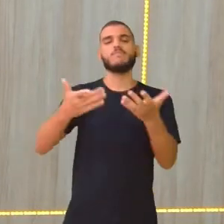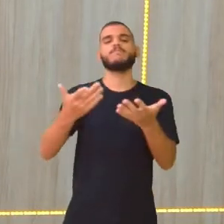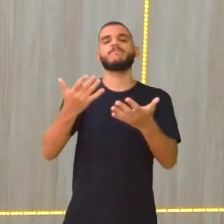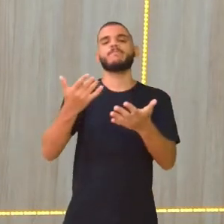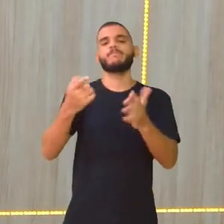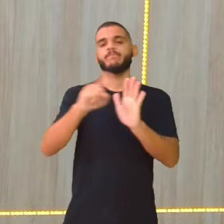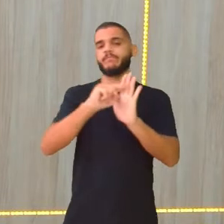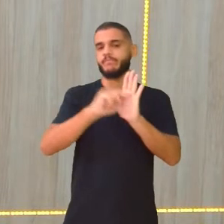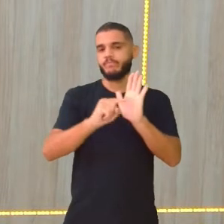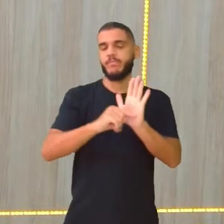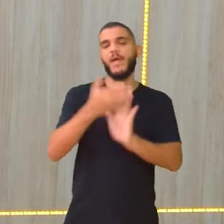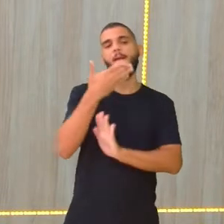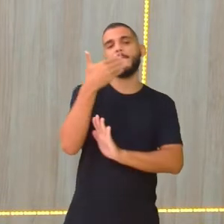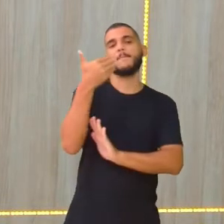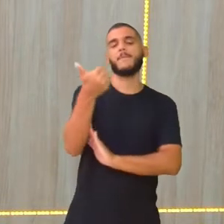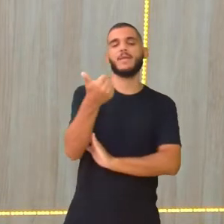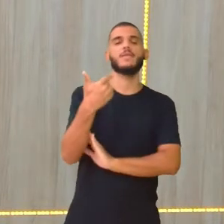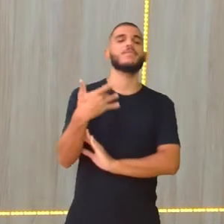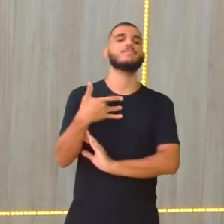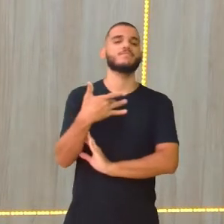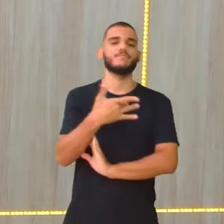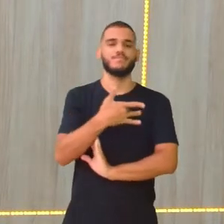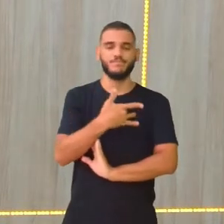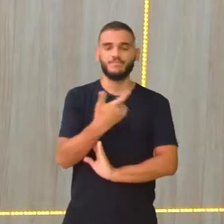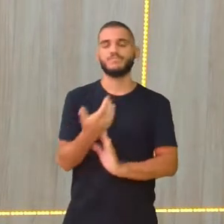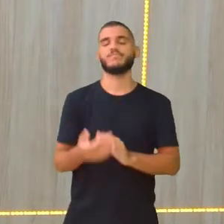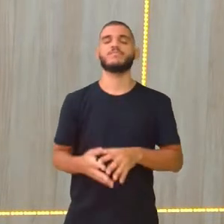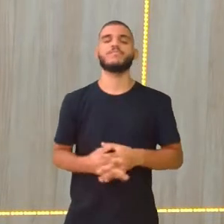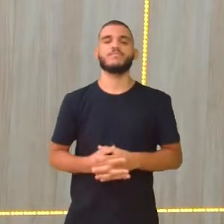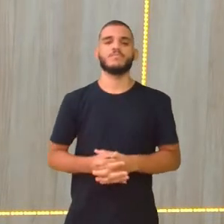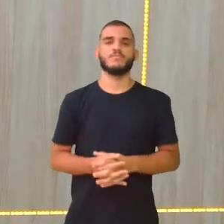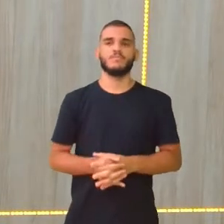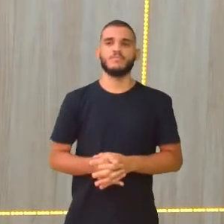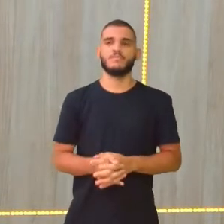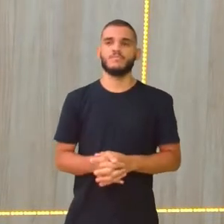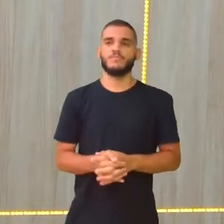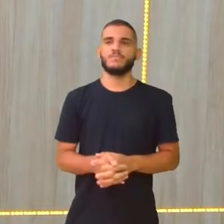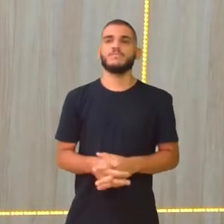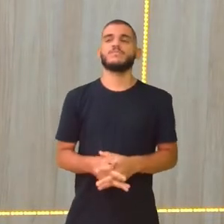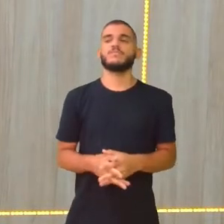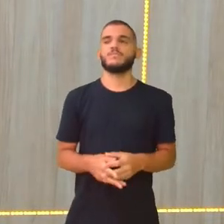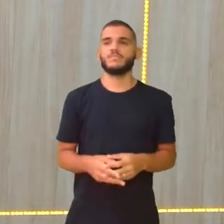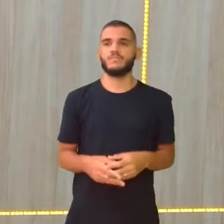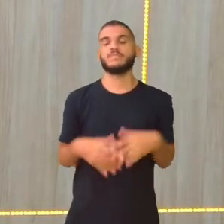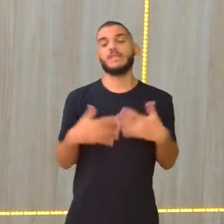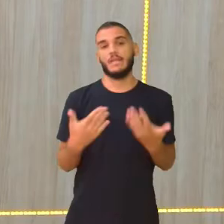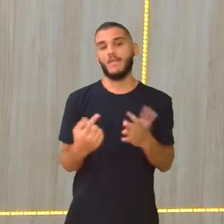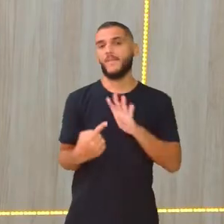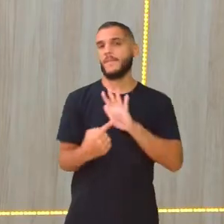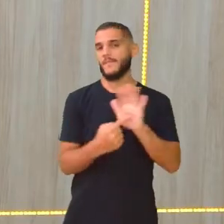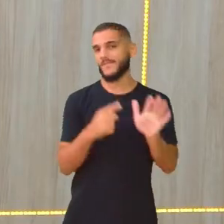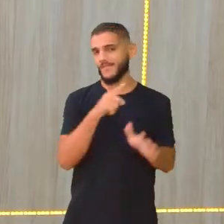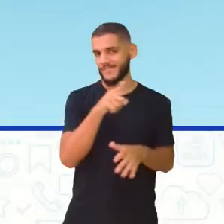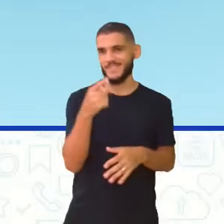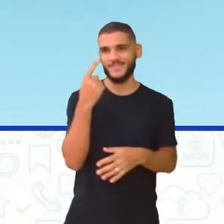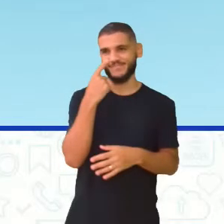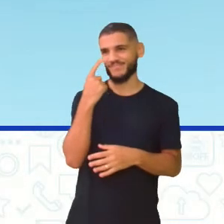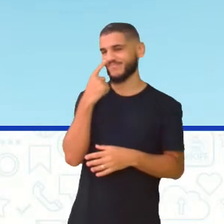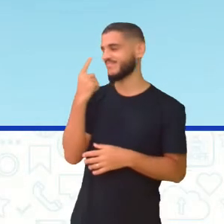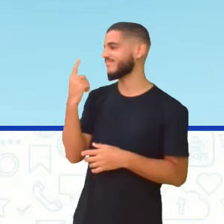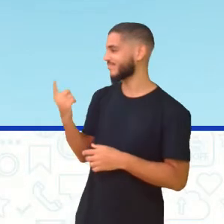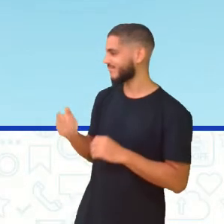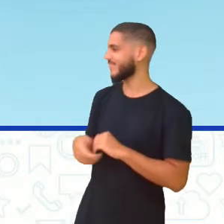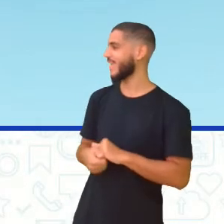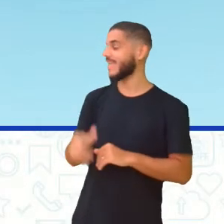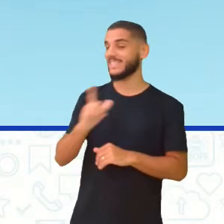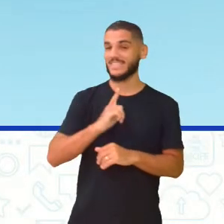gente uma melhor qualidade de vida, né, uma melhor nutrição. Mas olha o que eu trouxe para vocês. Mas já